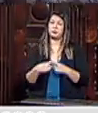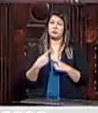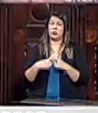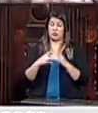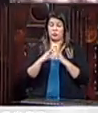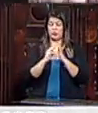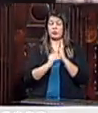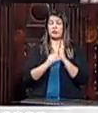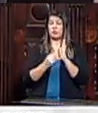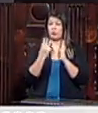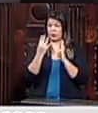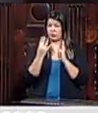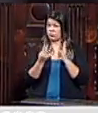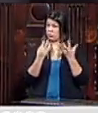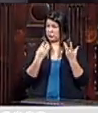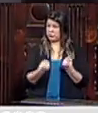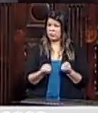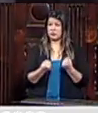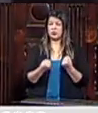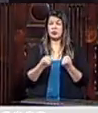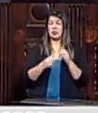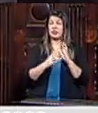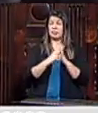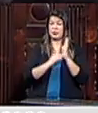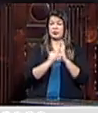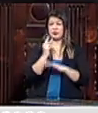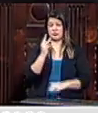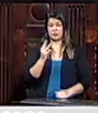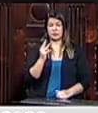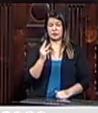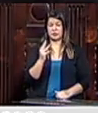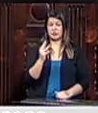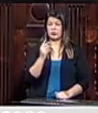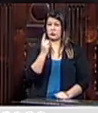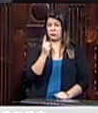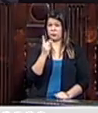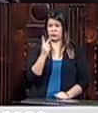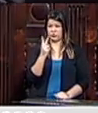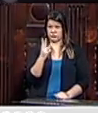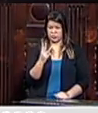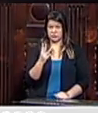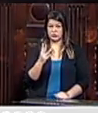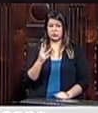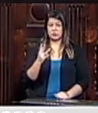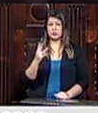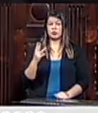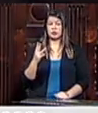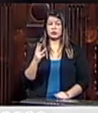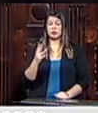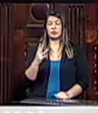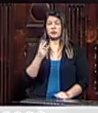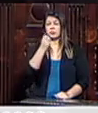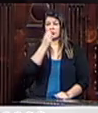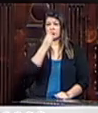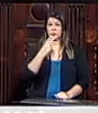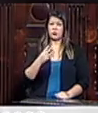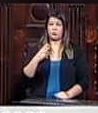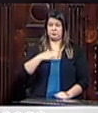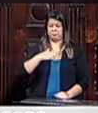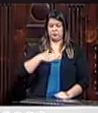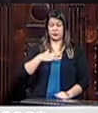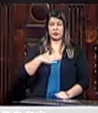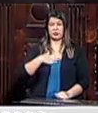emendas aprovadas, 3 delas, a 1, a 2 e a 3, foram de minha